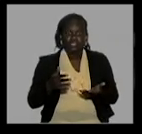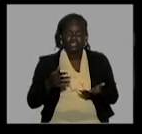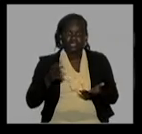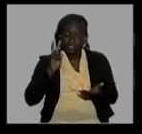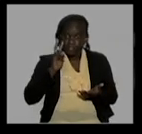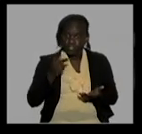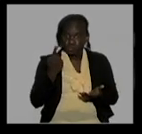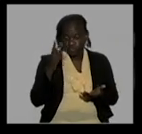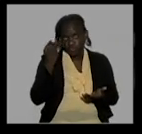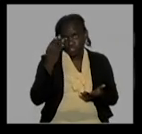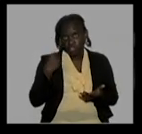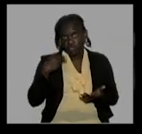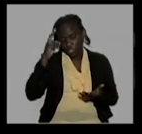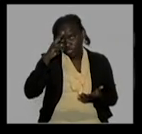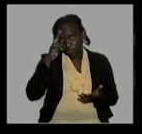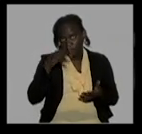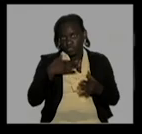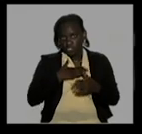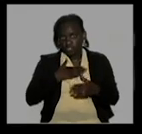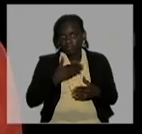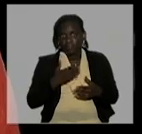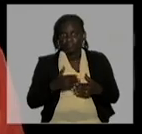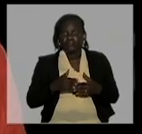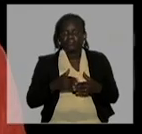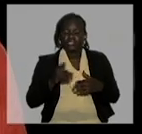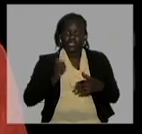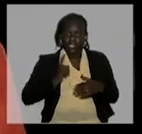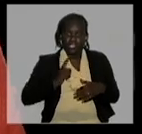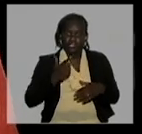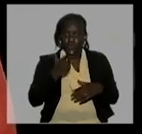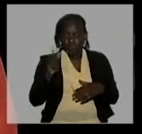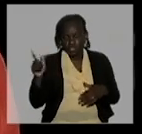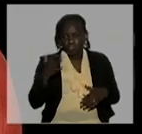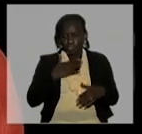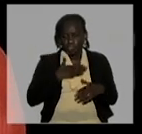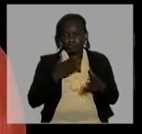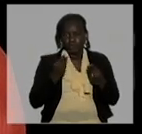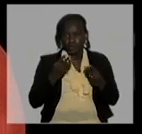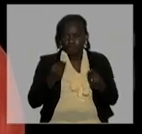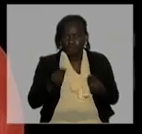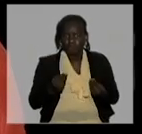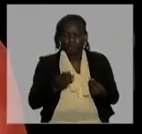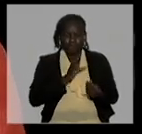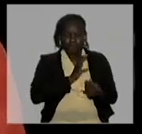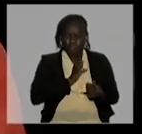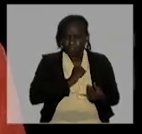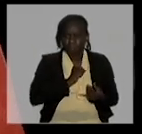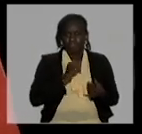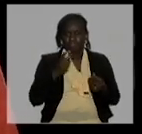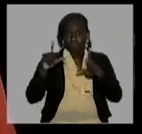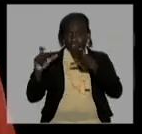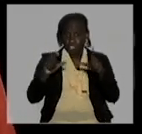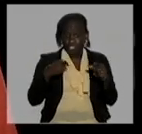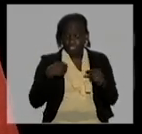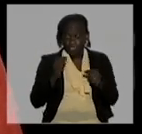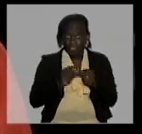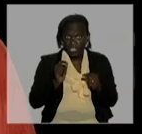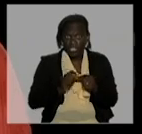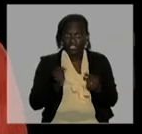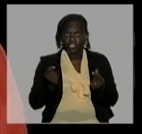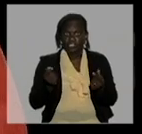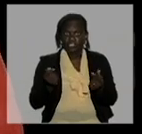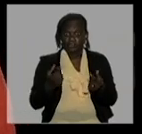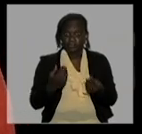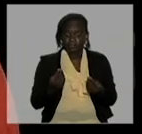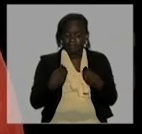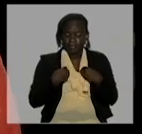Então, essa é uma das fotos, mas eu tenho retratos que eu adoro, eu tenho as fotografias que eu faço